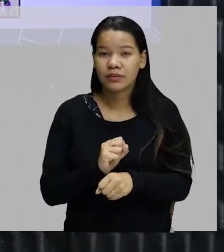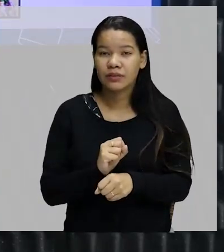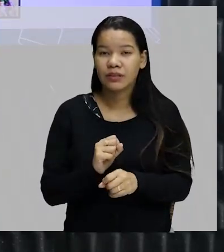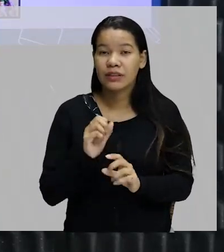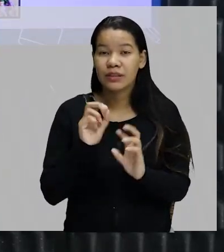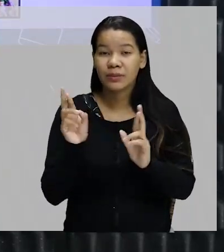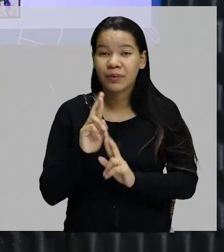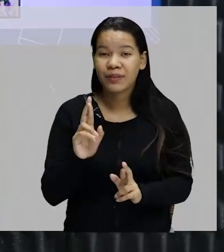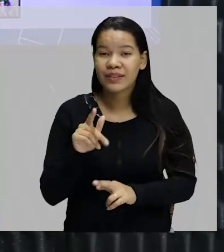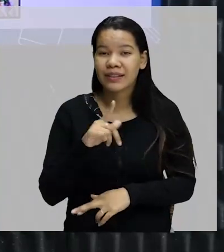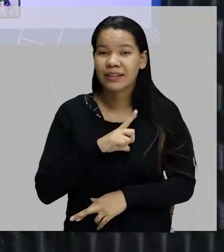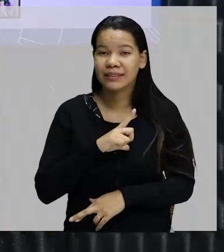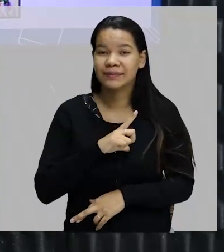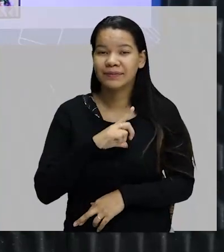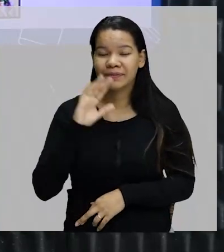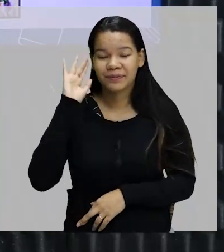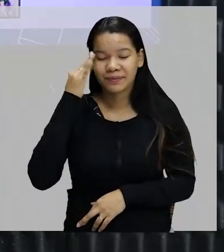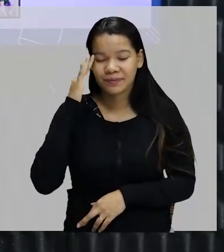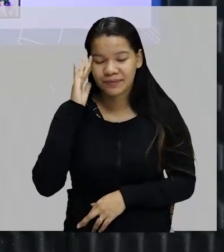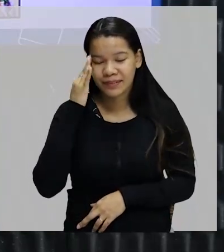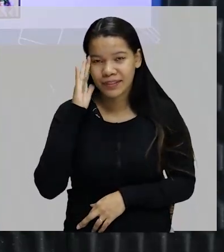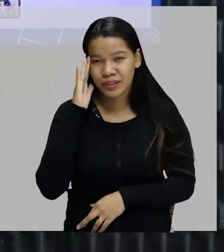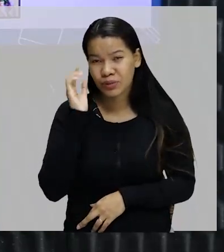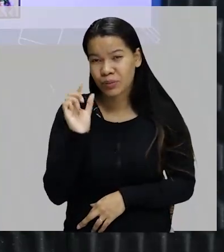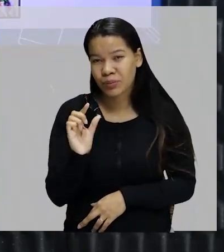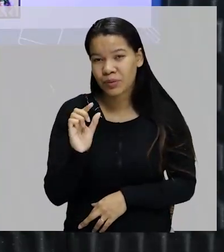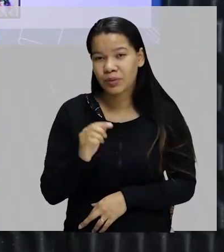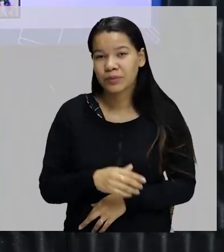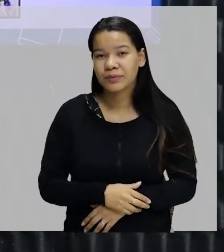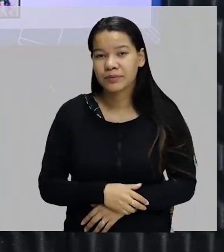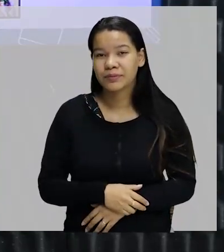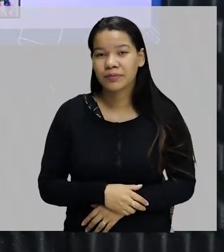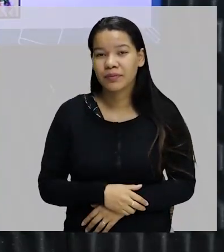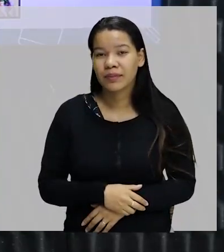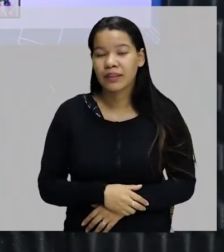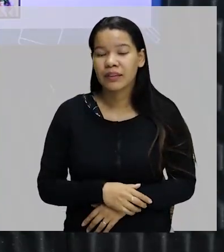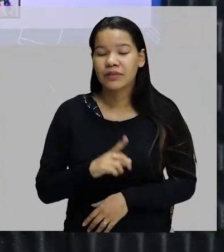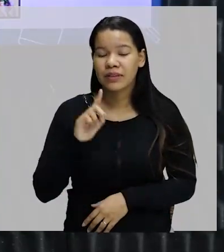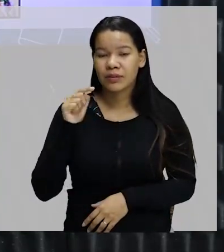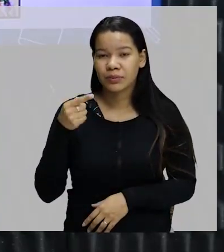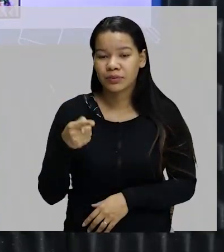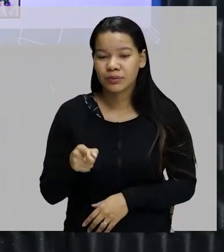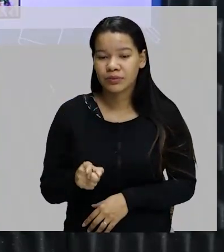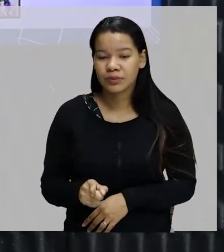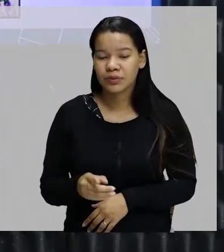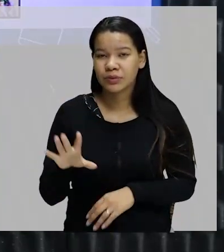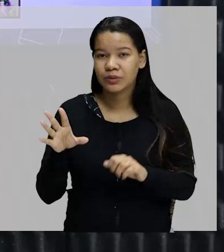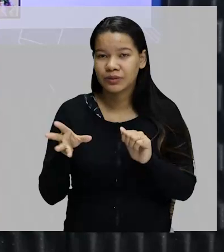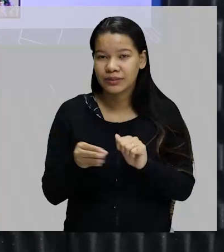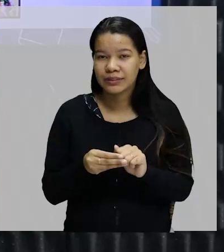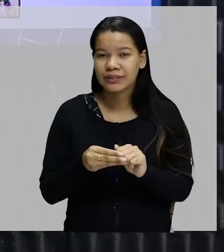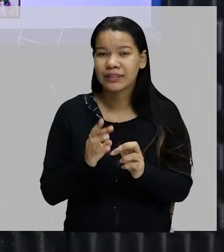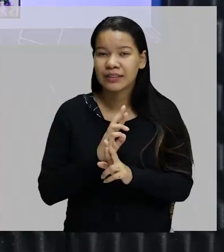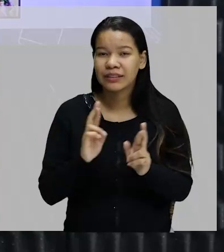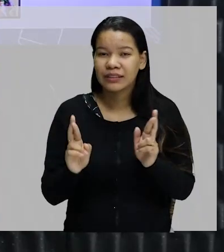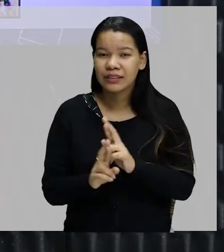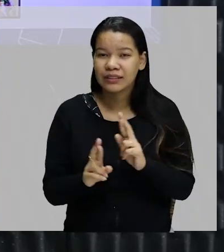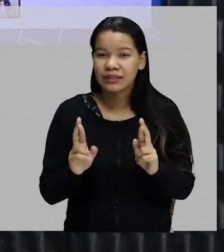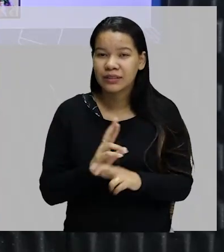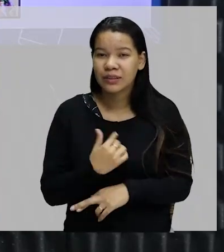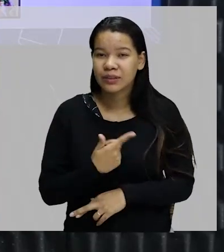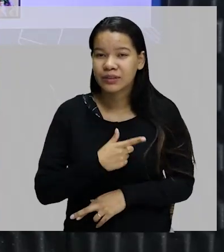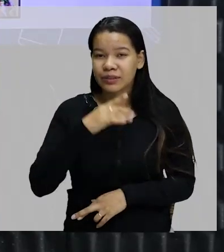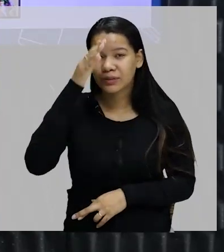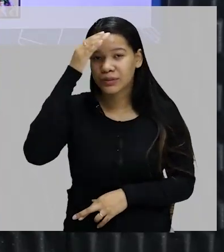tenham entendido, tenham compreendido aí um pouquinho sobre o Bumba Meu Boi do Maranhão, que vocês aprofundem os conhecimentos de vocês em relação à